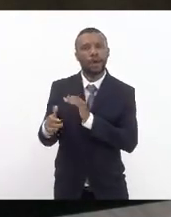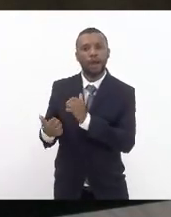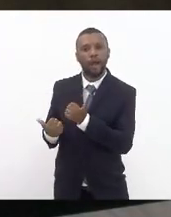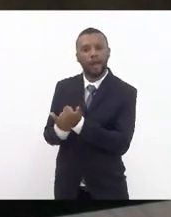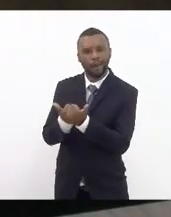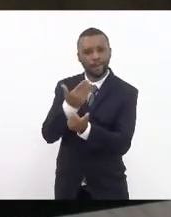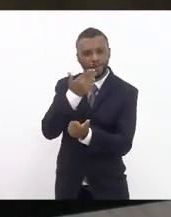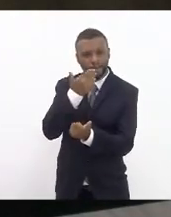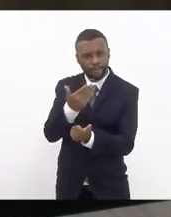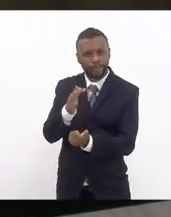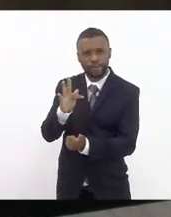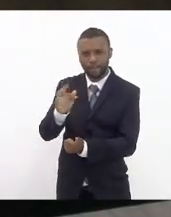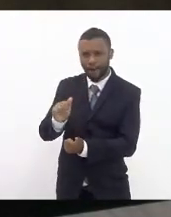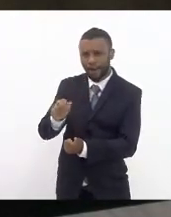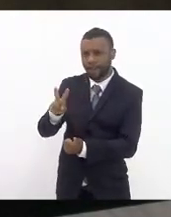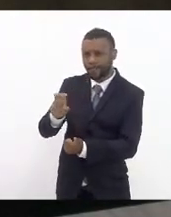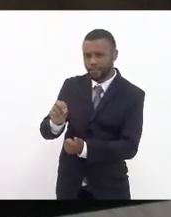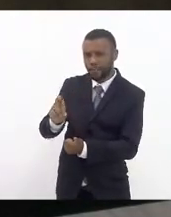favorável.